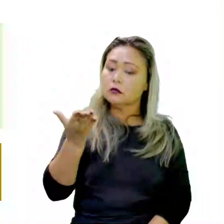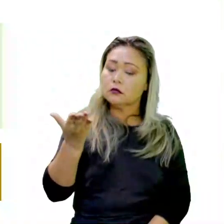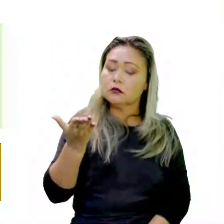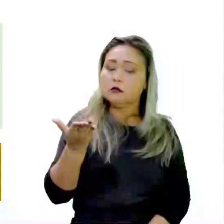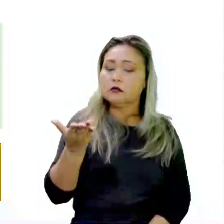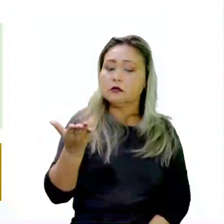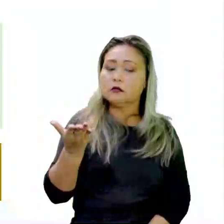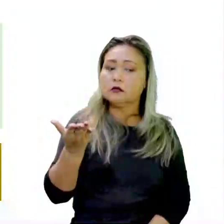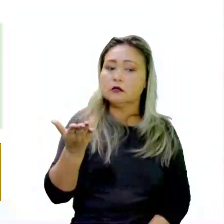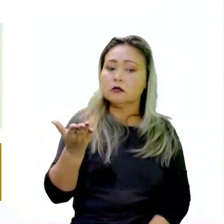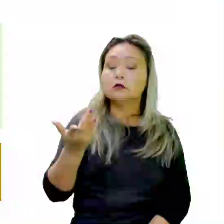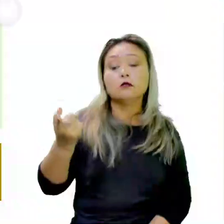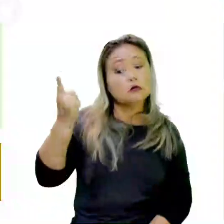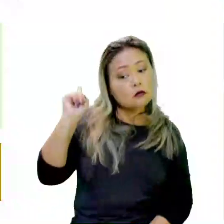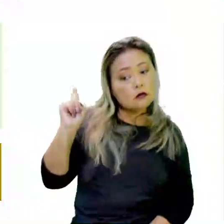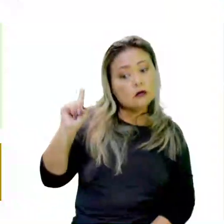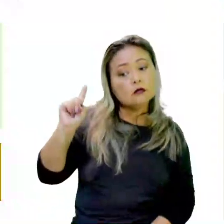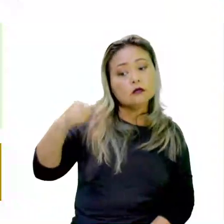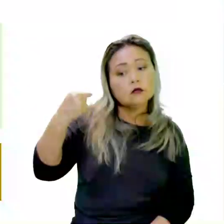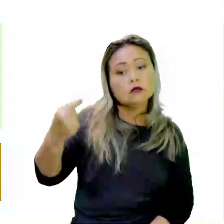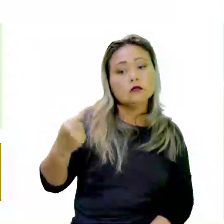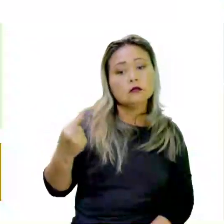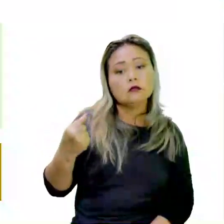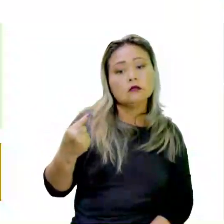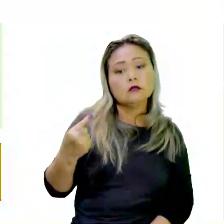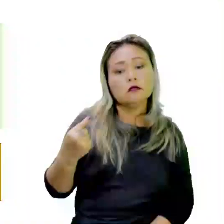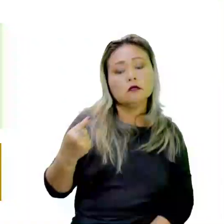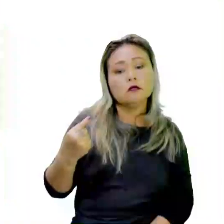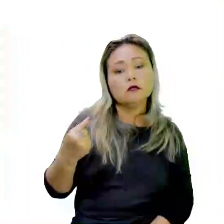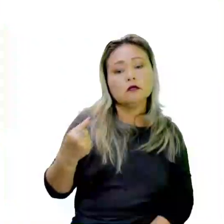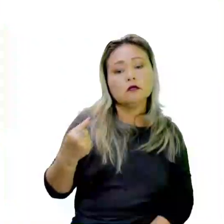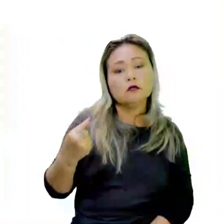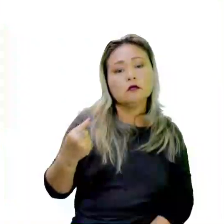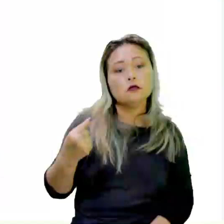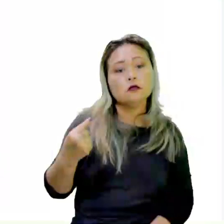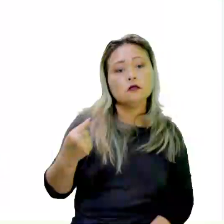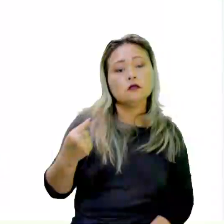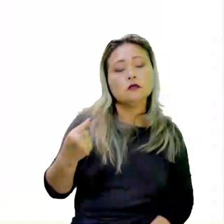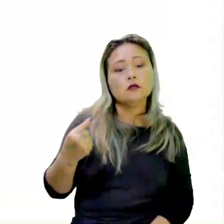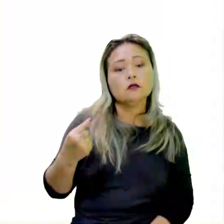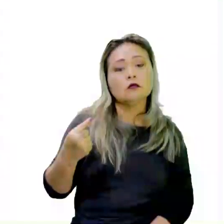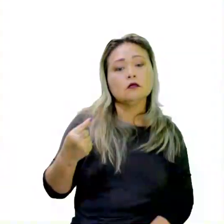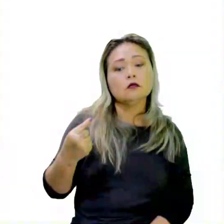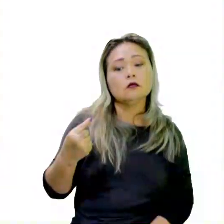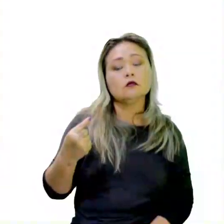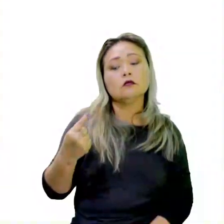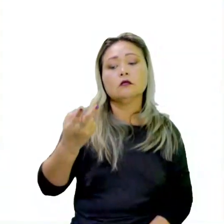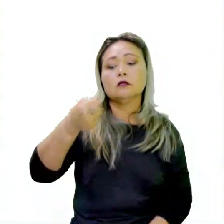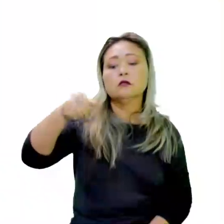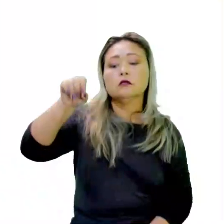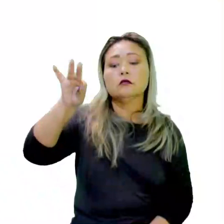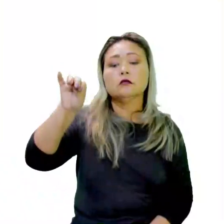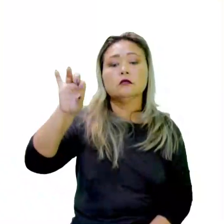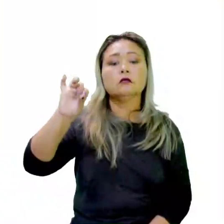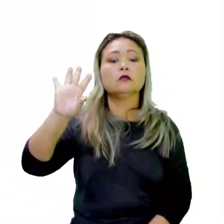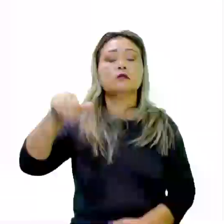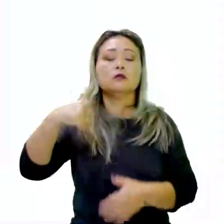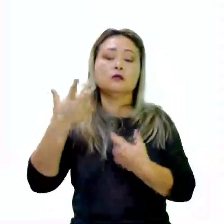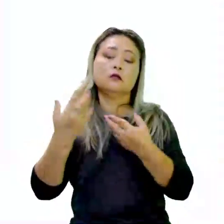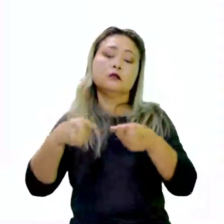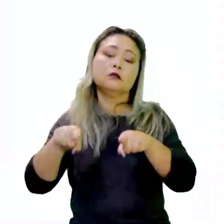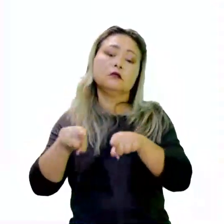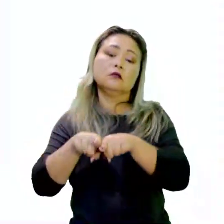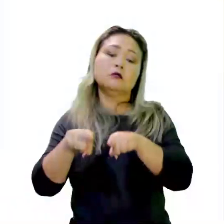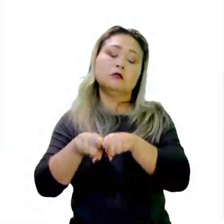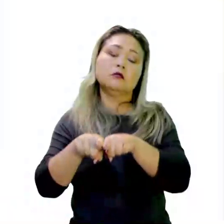atual, ela veio daí. Depois, aí ele chega no repentista, nordestino, e